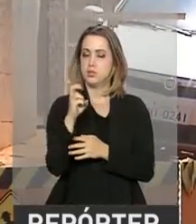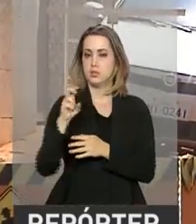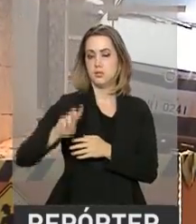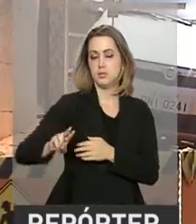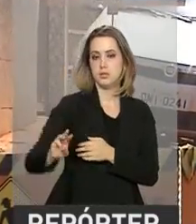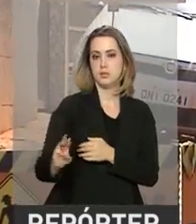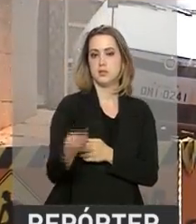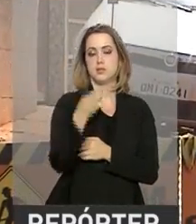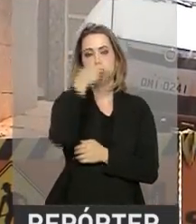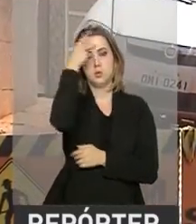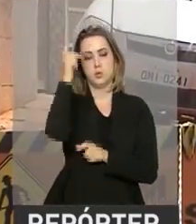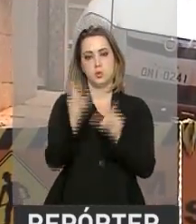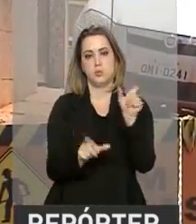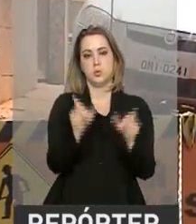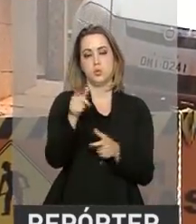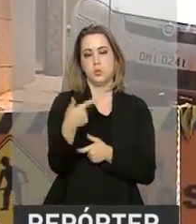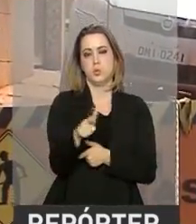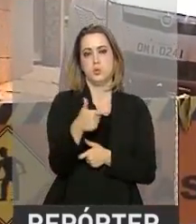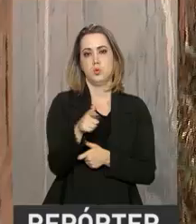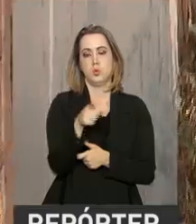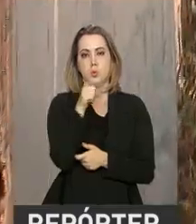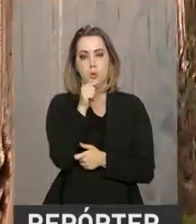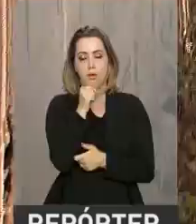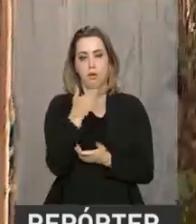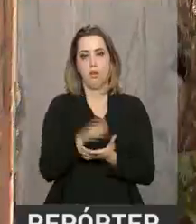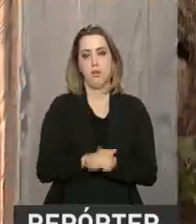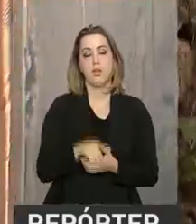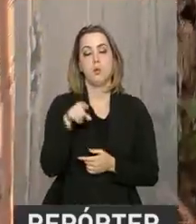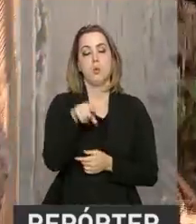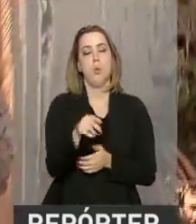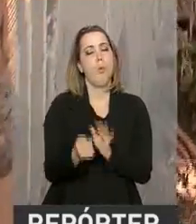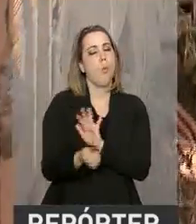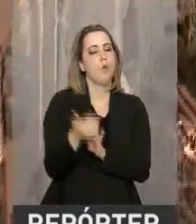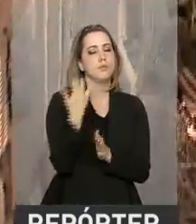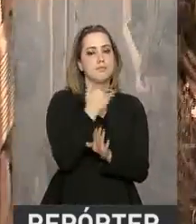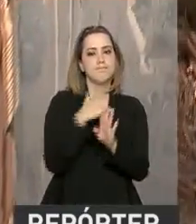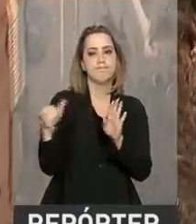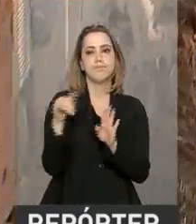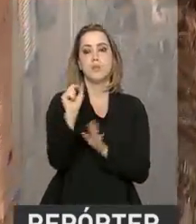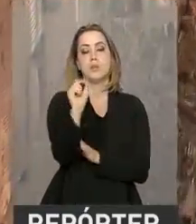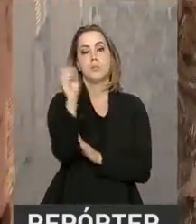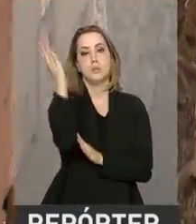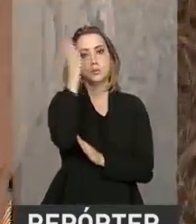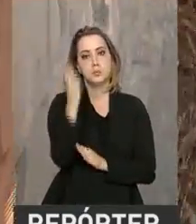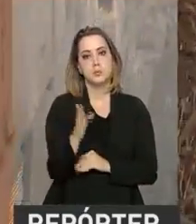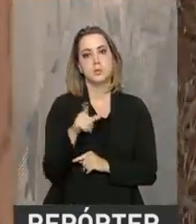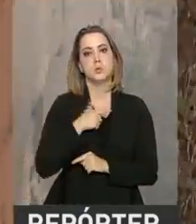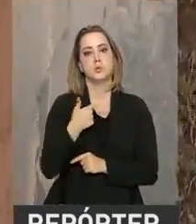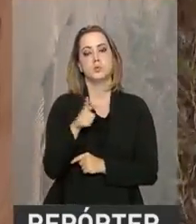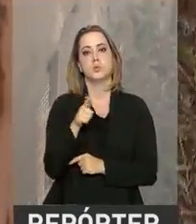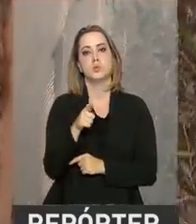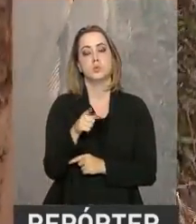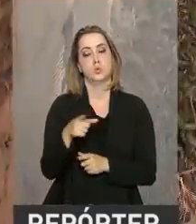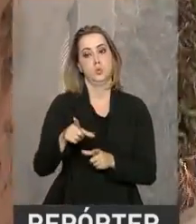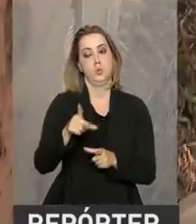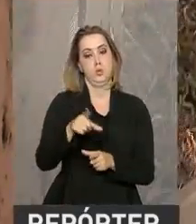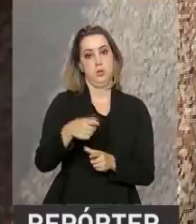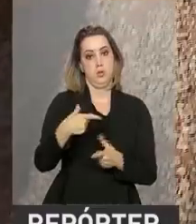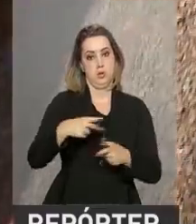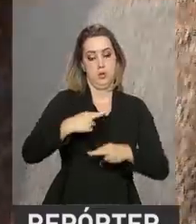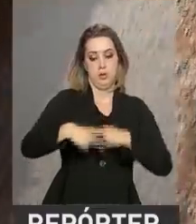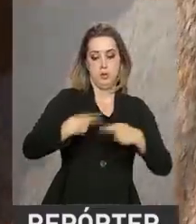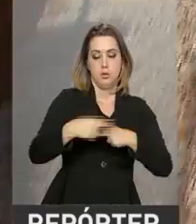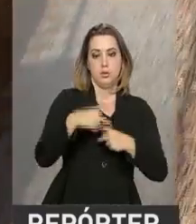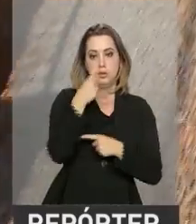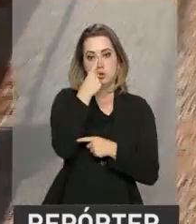brasileiros não têm abastecimento de água e que cerca de metade da população não é atendida pela coleta de esgoto